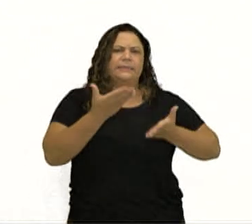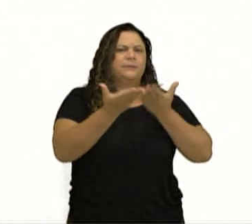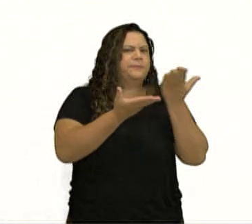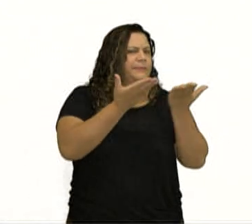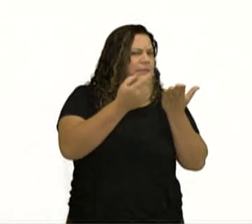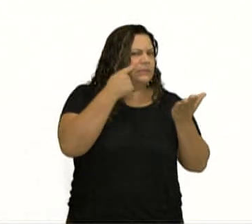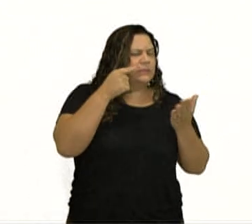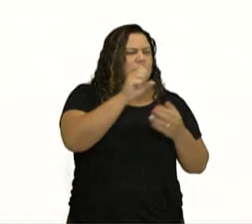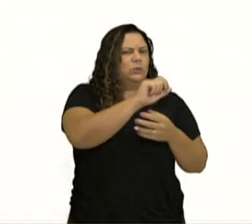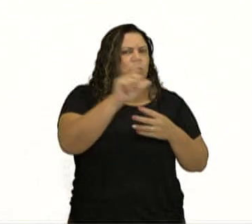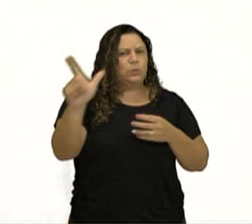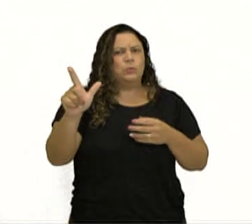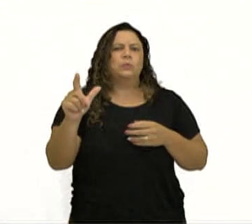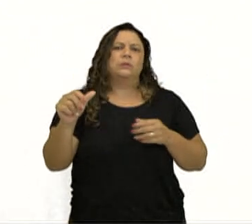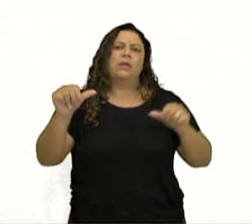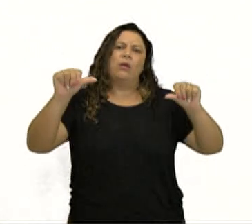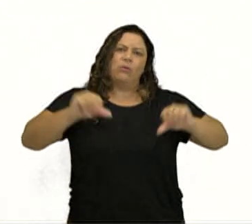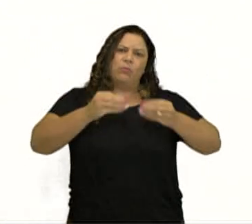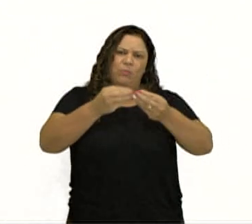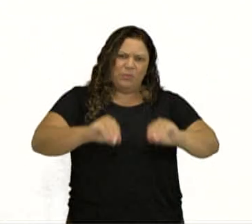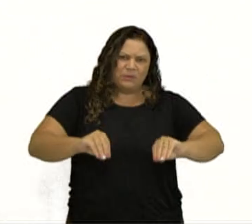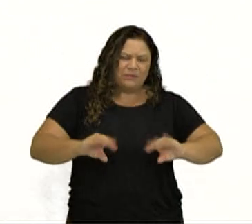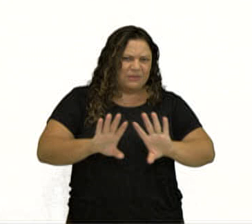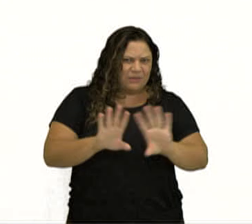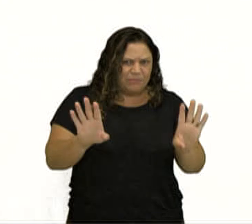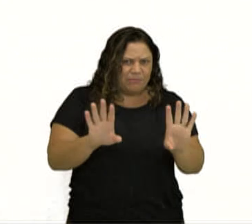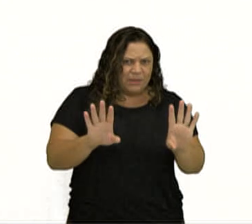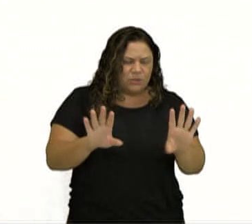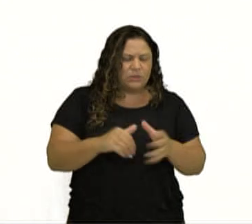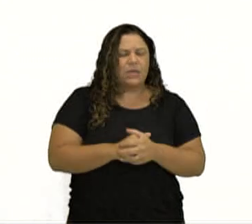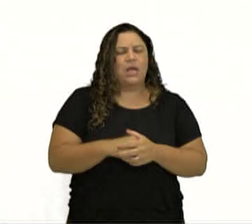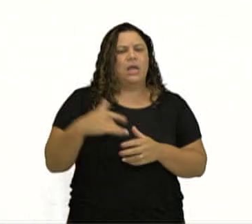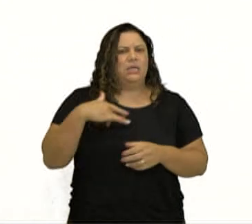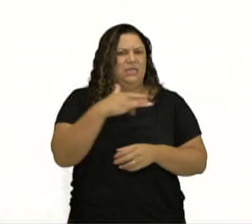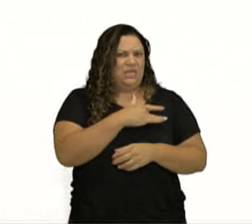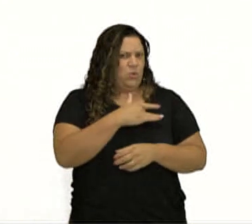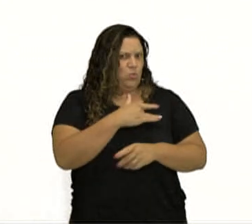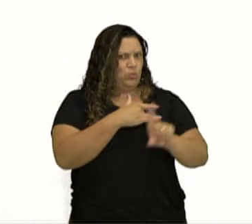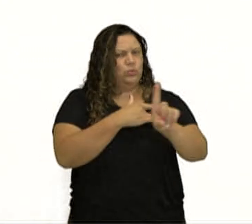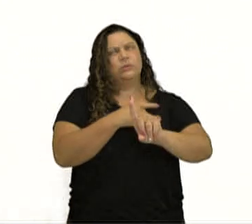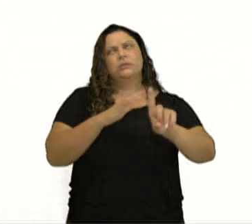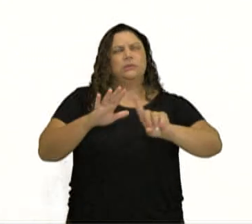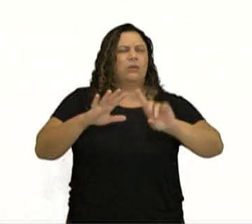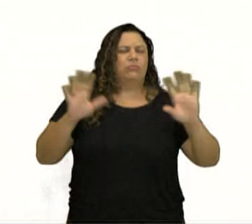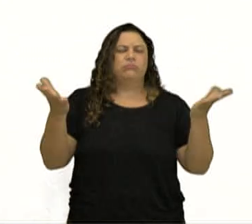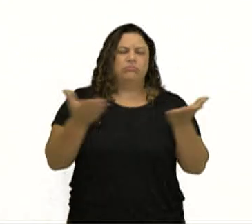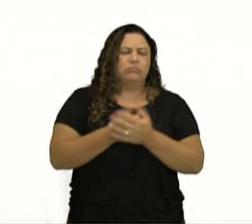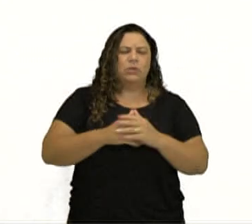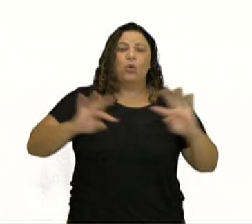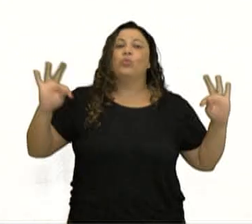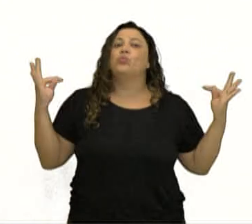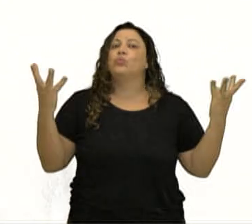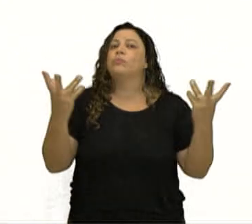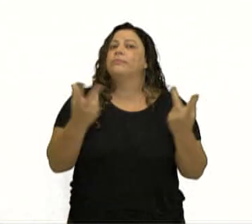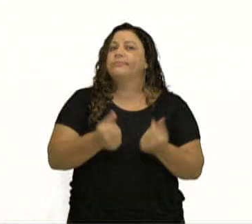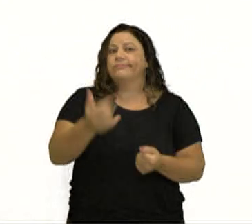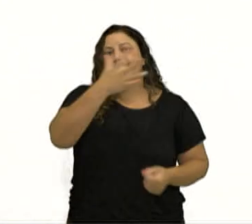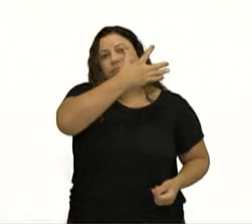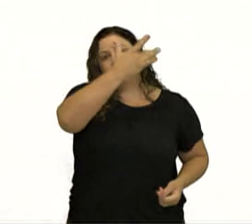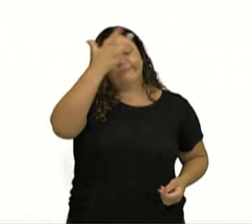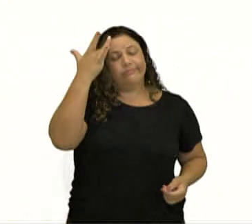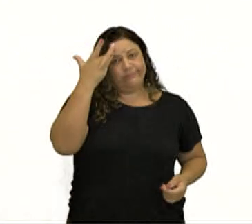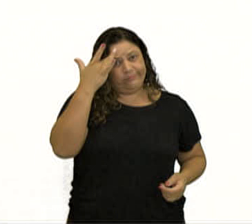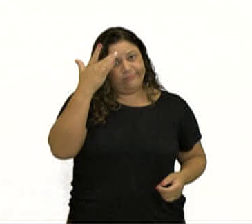fazer mal à saúde. Não, a professora não falou isso lá. Todas as pessoas,